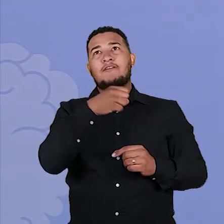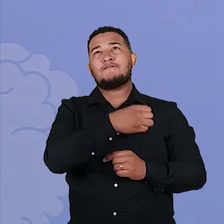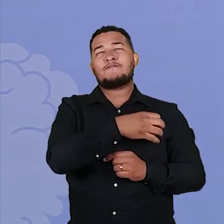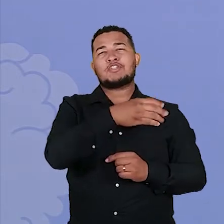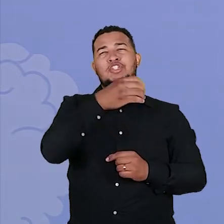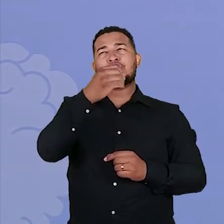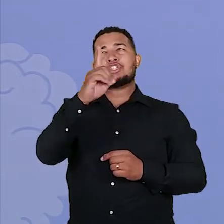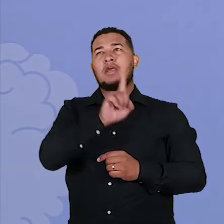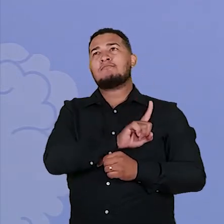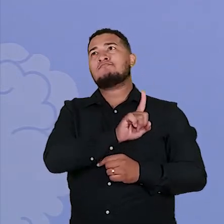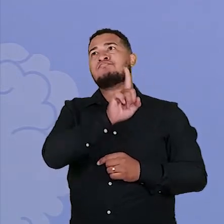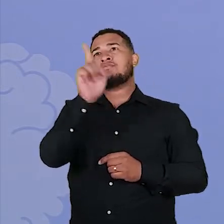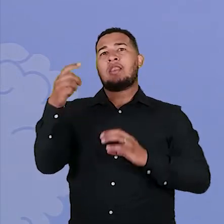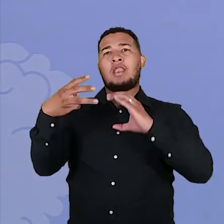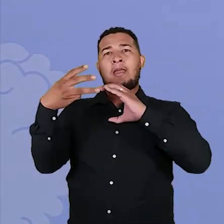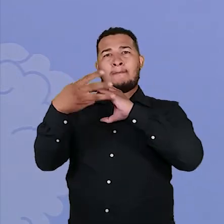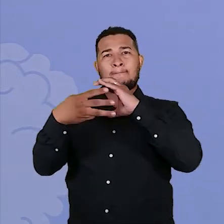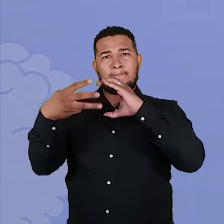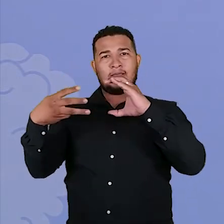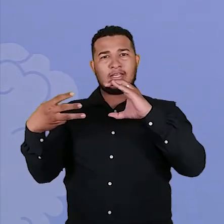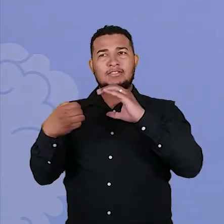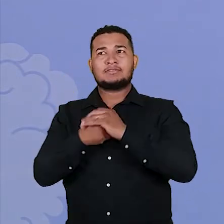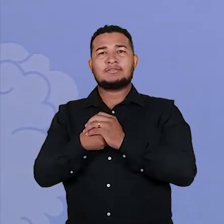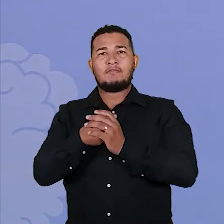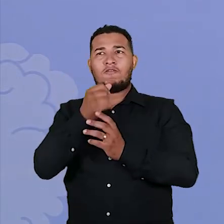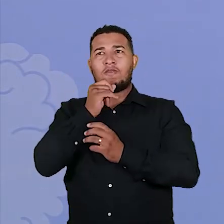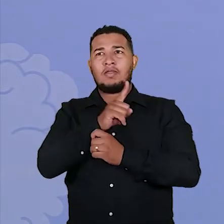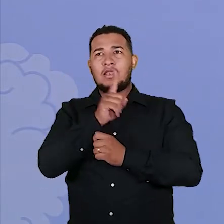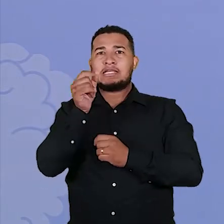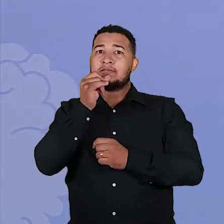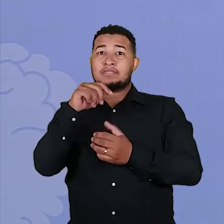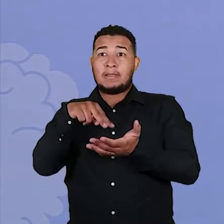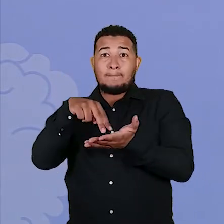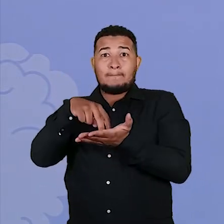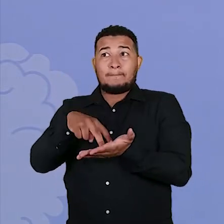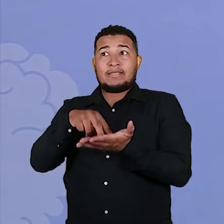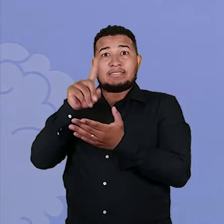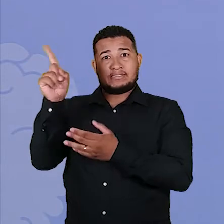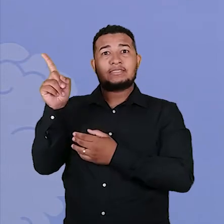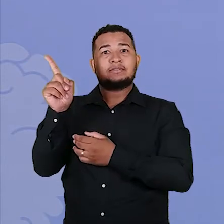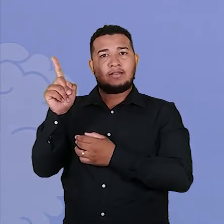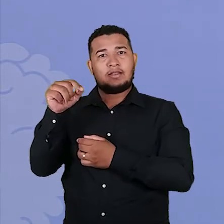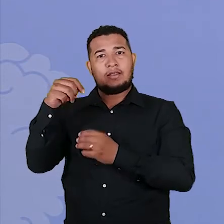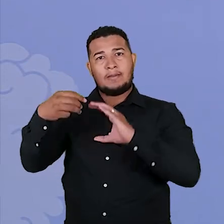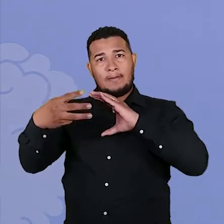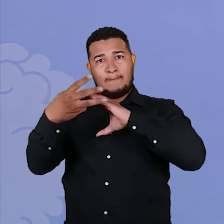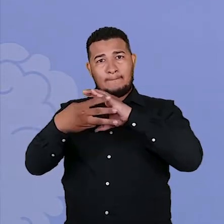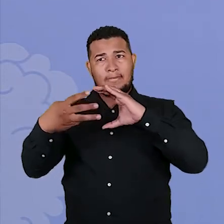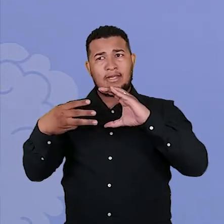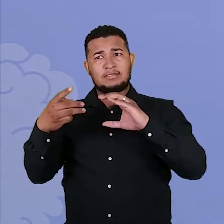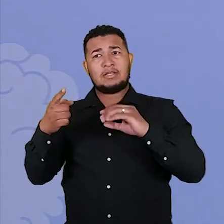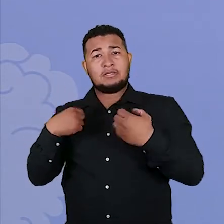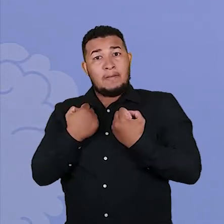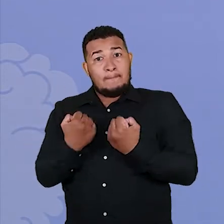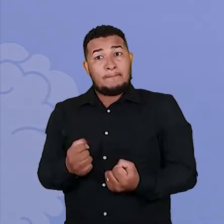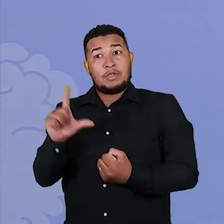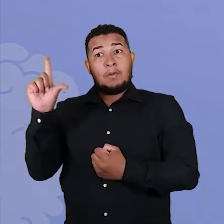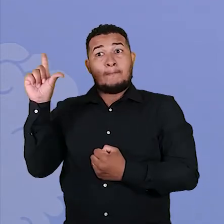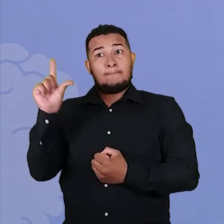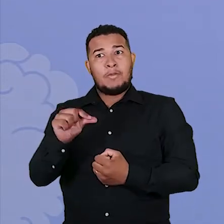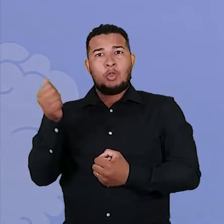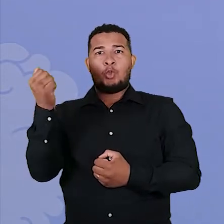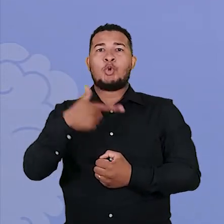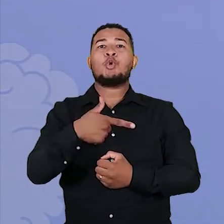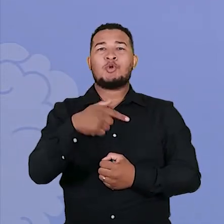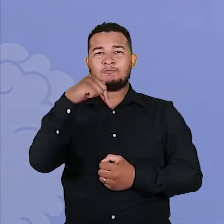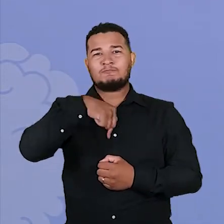uma viagem, for parar lá em Marte, se você se pesar lá em Marte, o seu peso vai ser menor do que aqui na